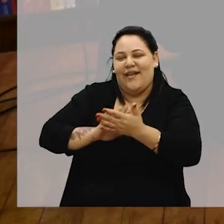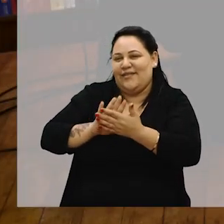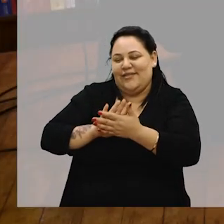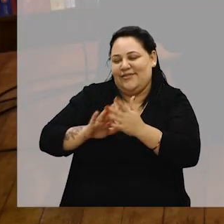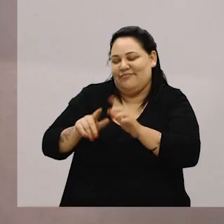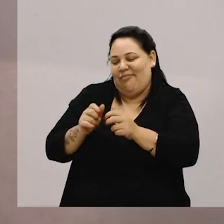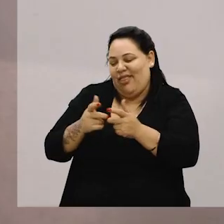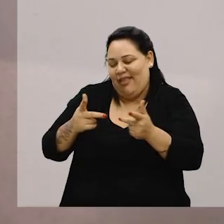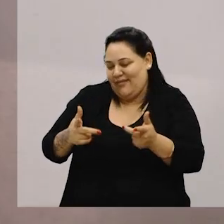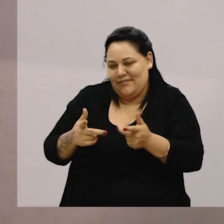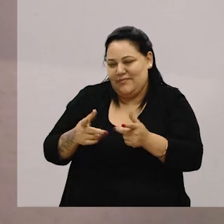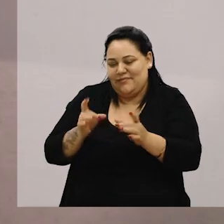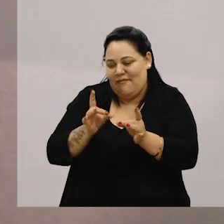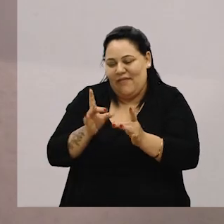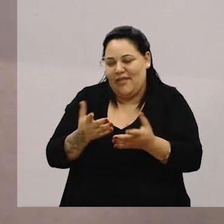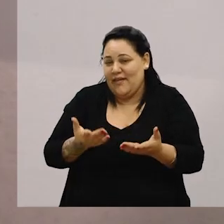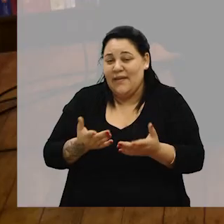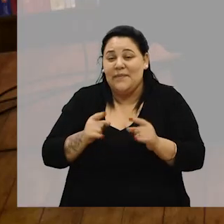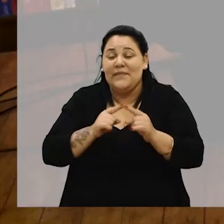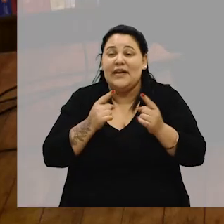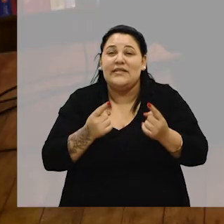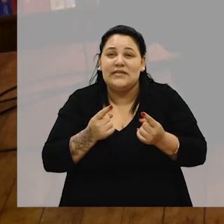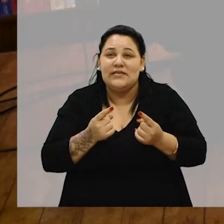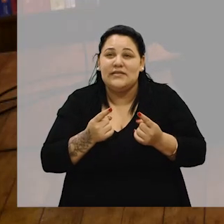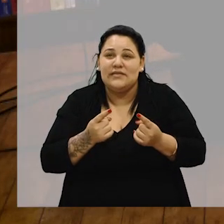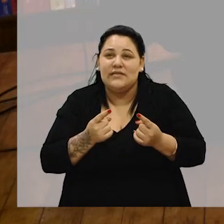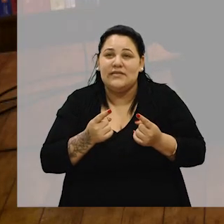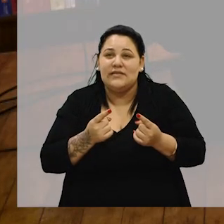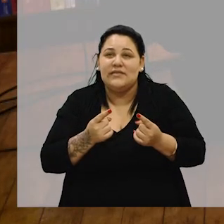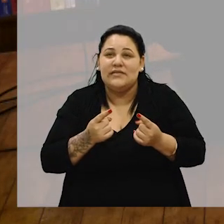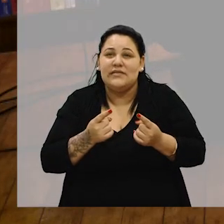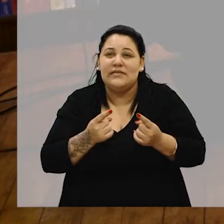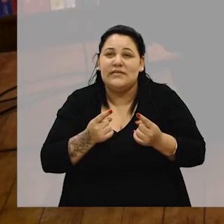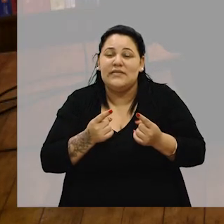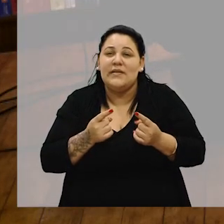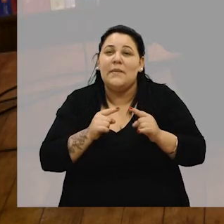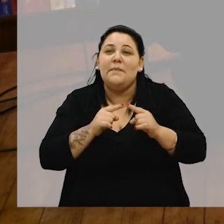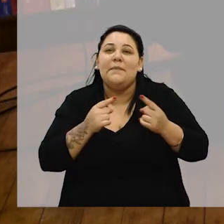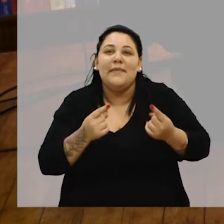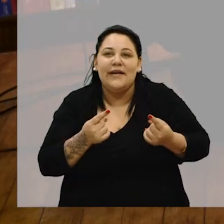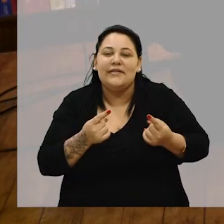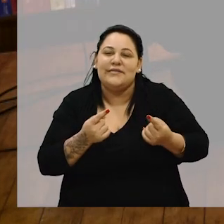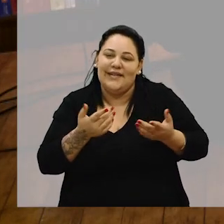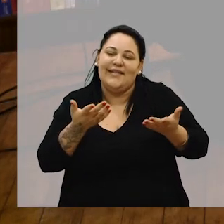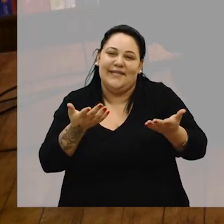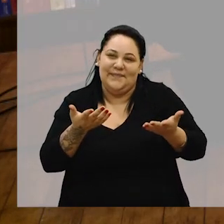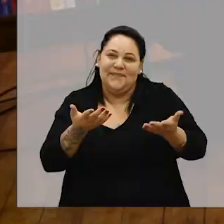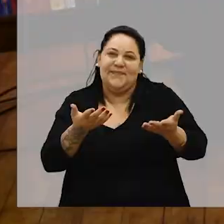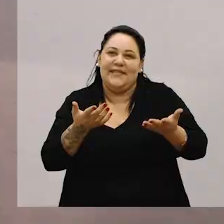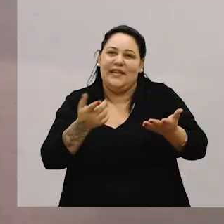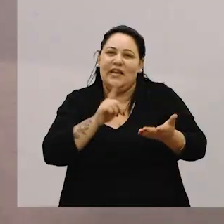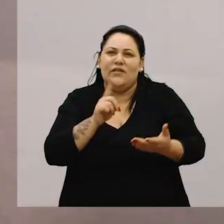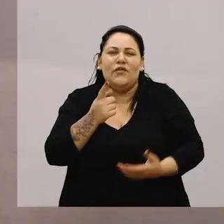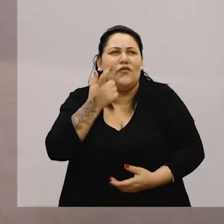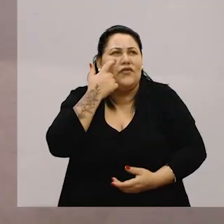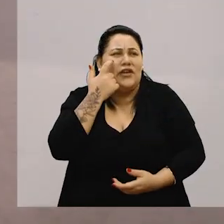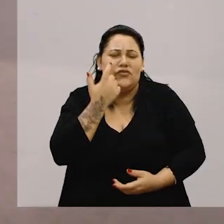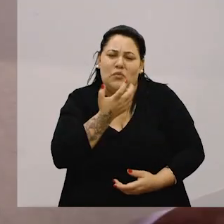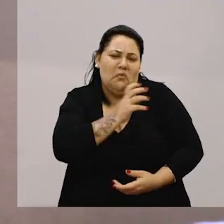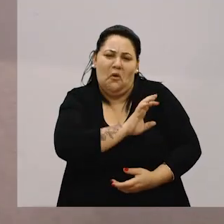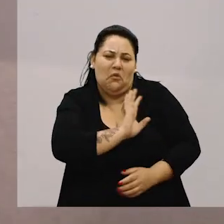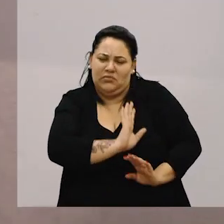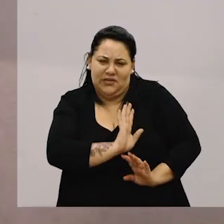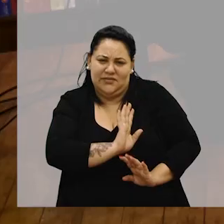a matéria-prima, o meu livro para vender. Mas outros livros... Mas não deixa de ser um